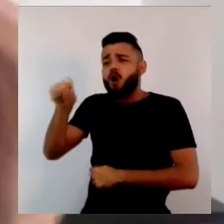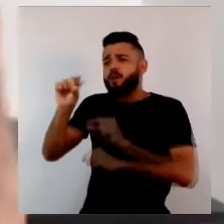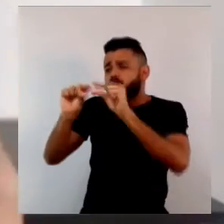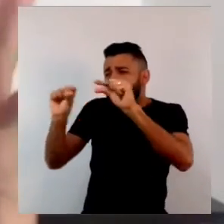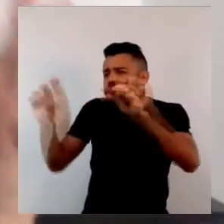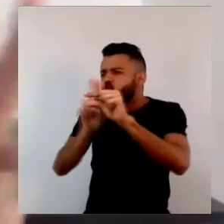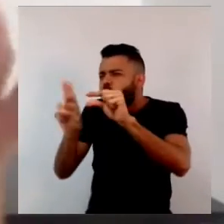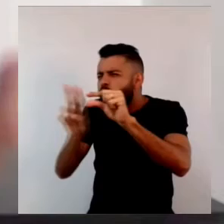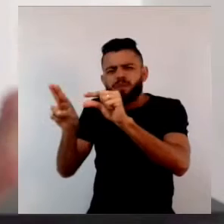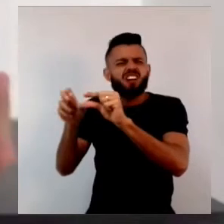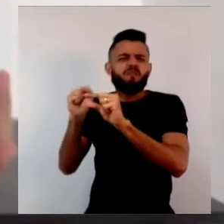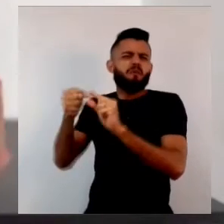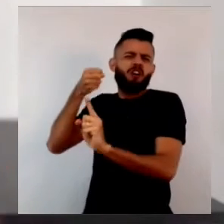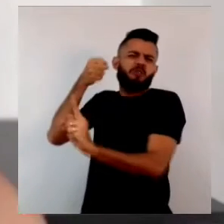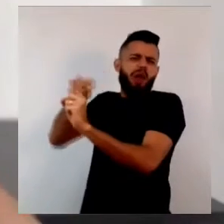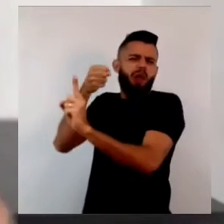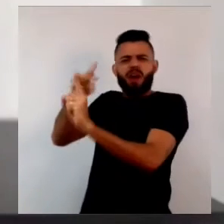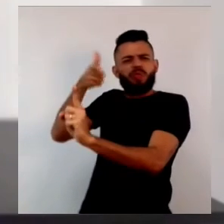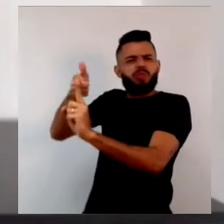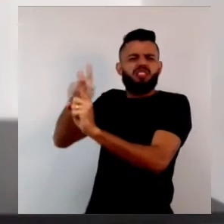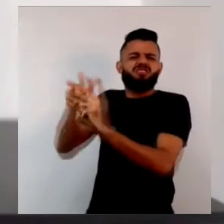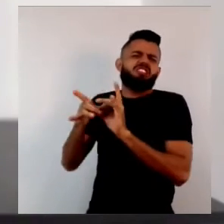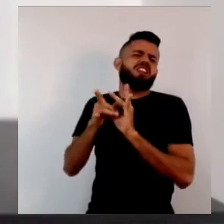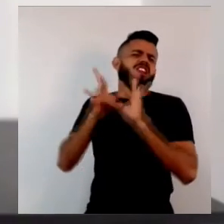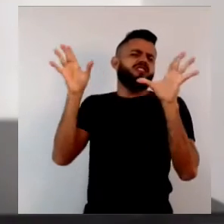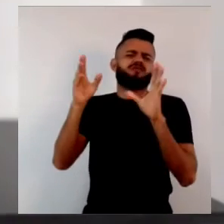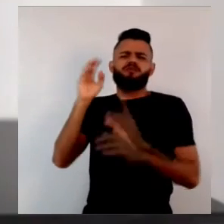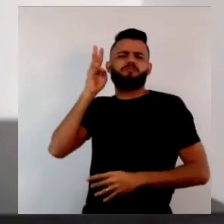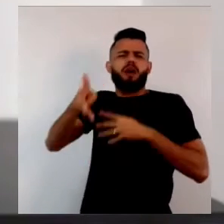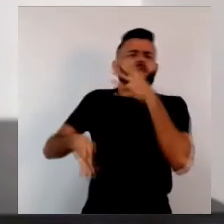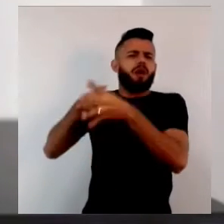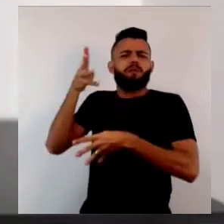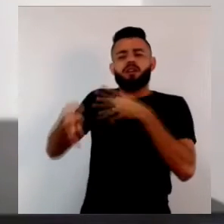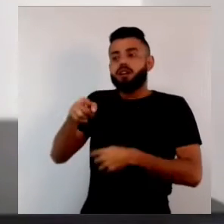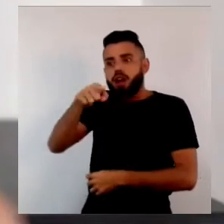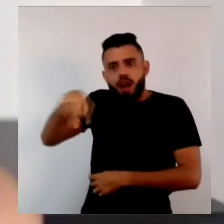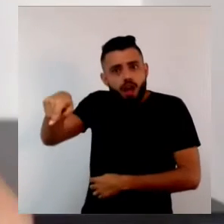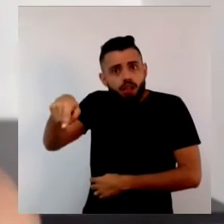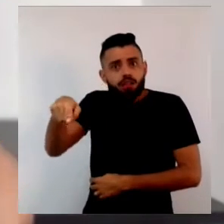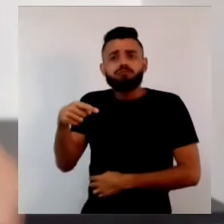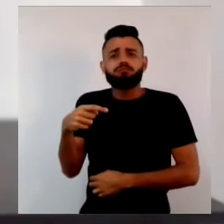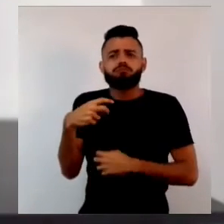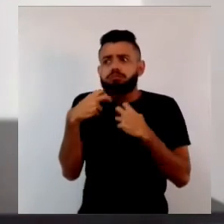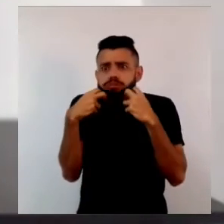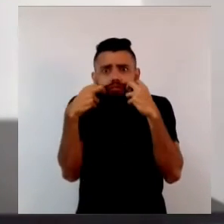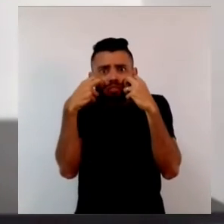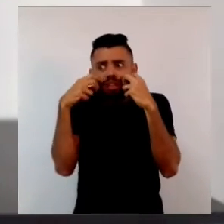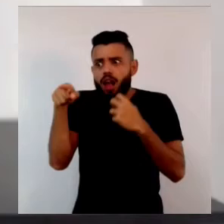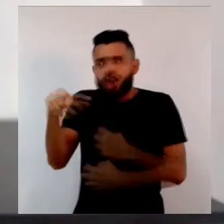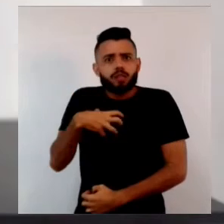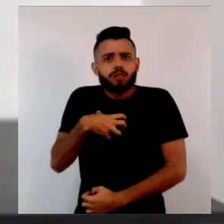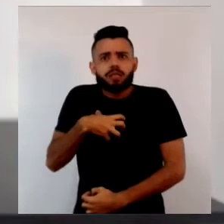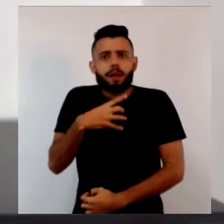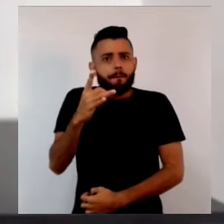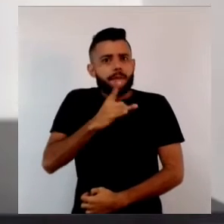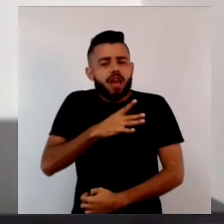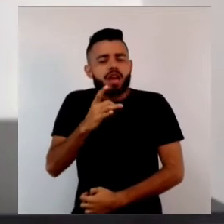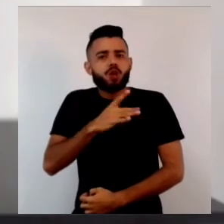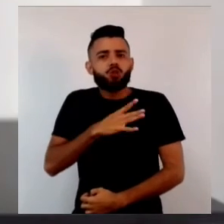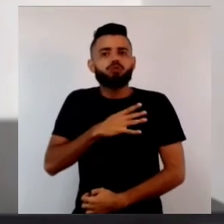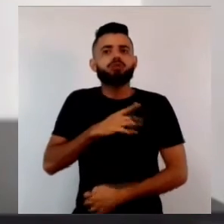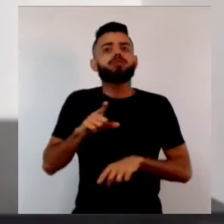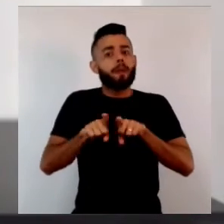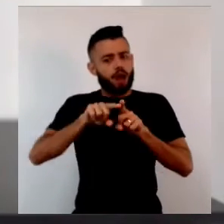pode jogar fazenda de bote em cima dela, e ela vai se constranger, e ela vai ficar com medo, ela vai achar que vai bater na autoestima, ela vai achar